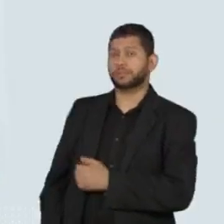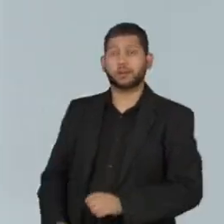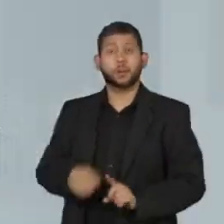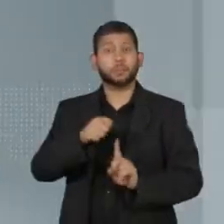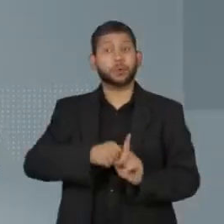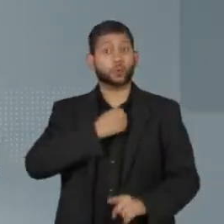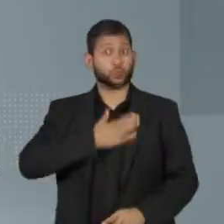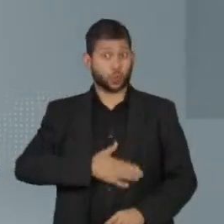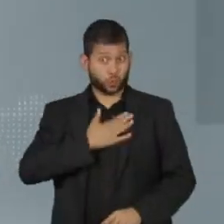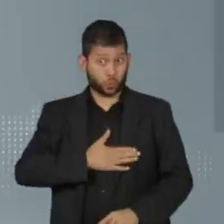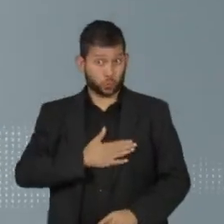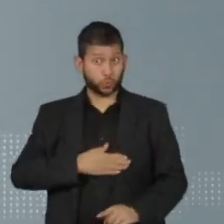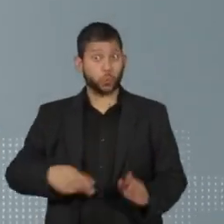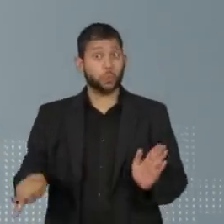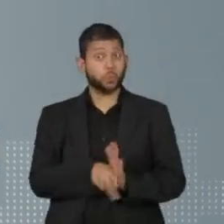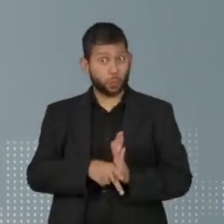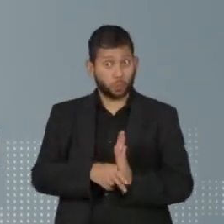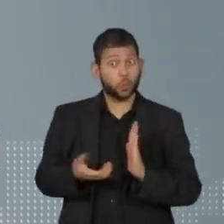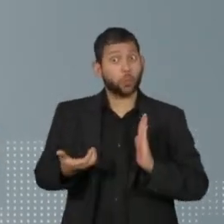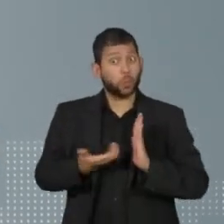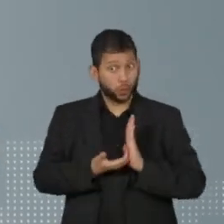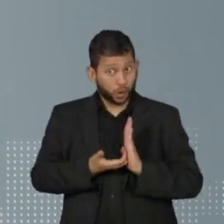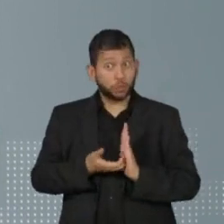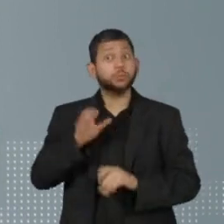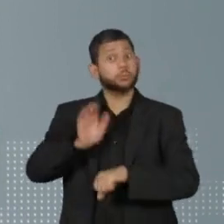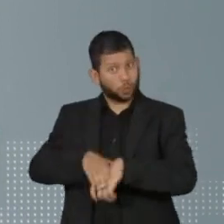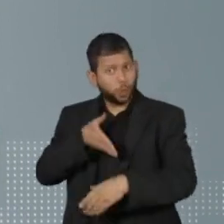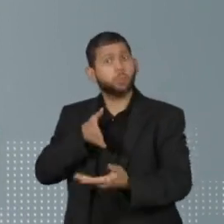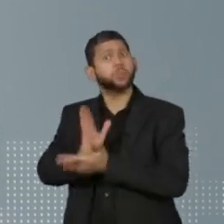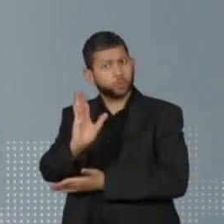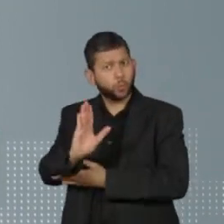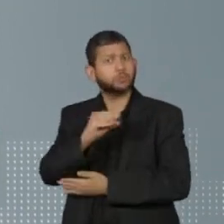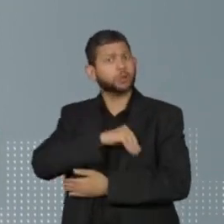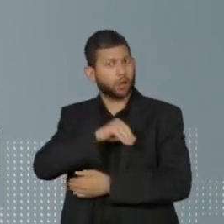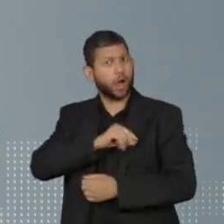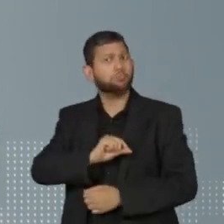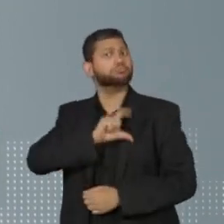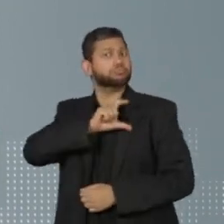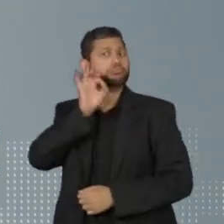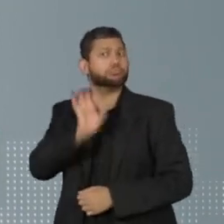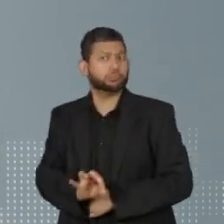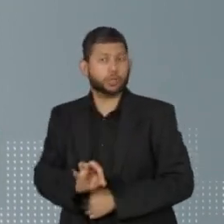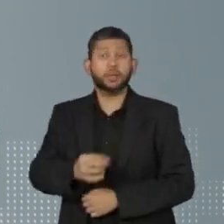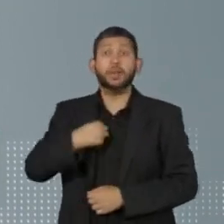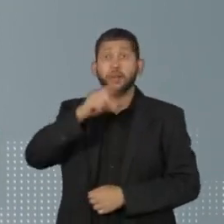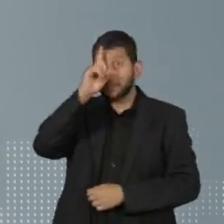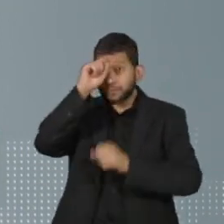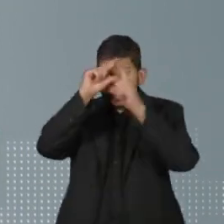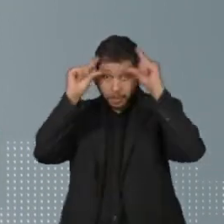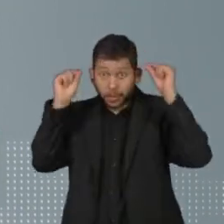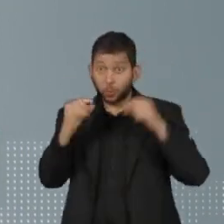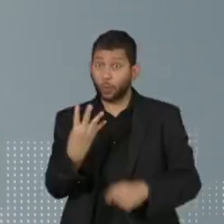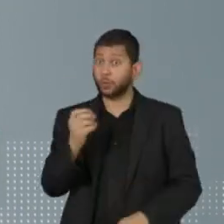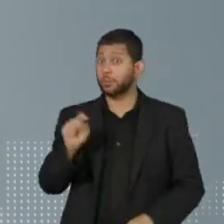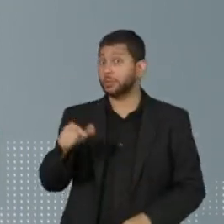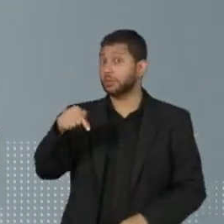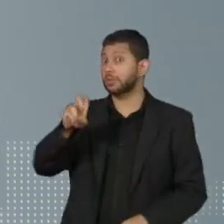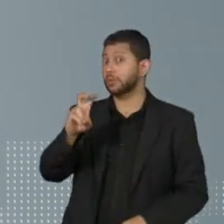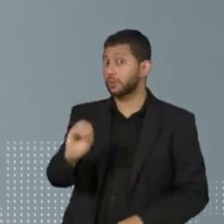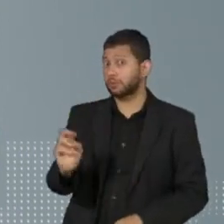o Congresso Nacional aprovou o reajuste do piso salarial para enfermeiros 4.750